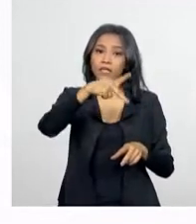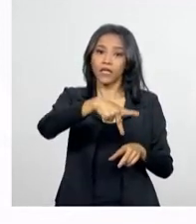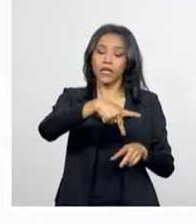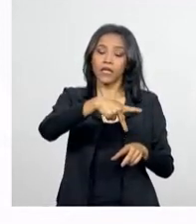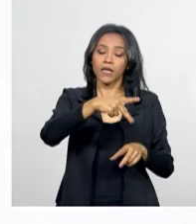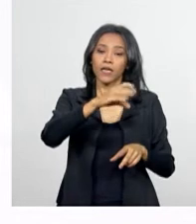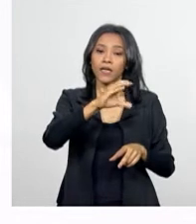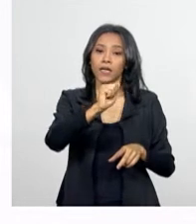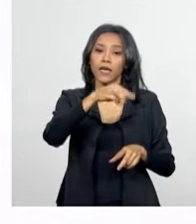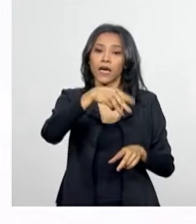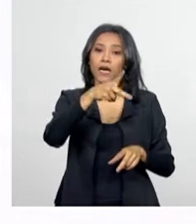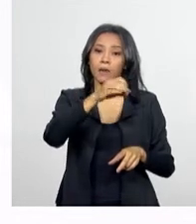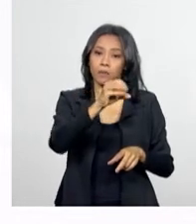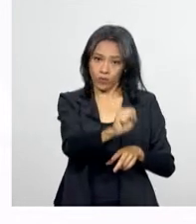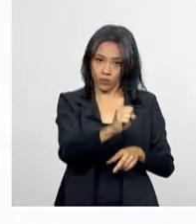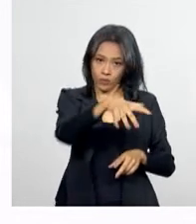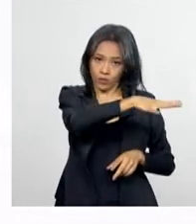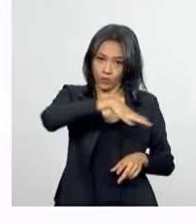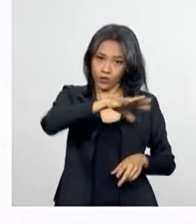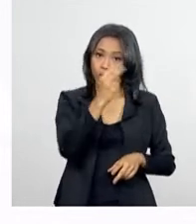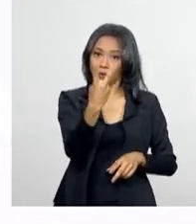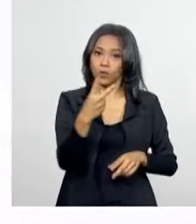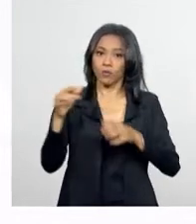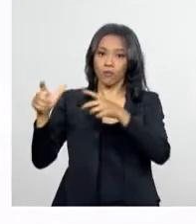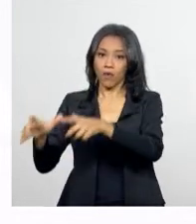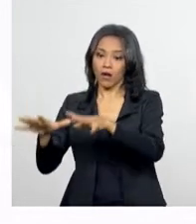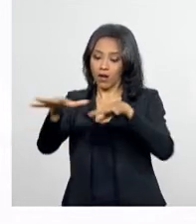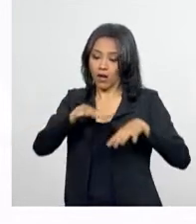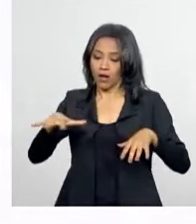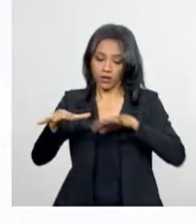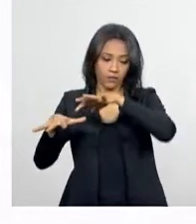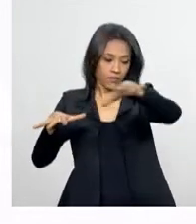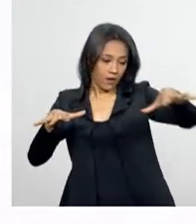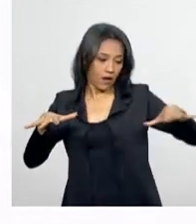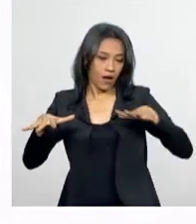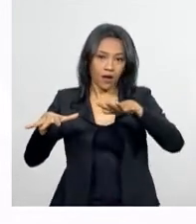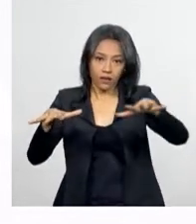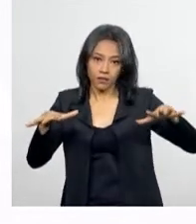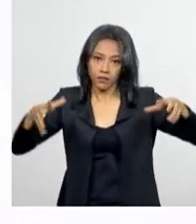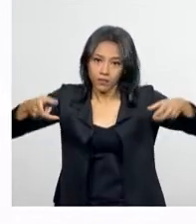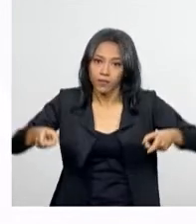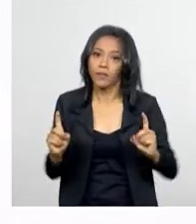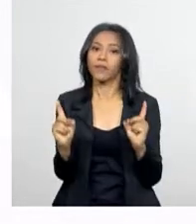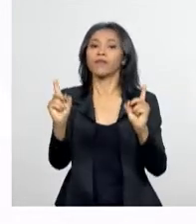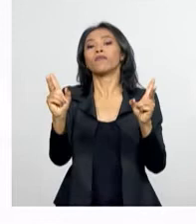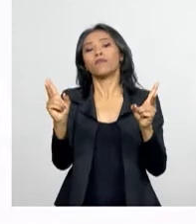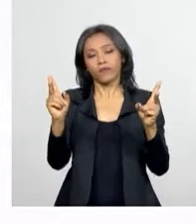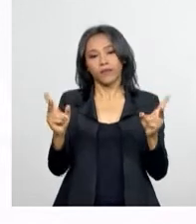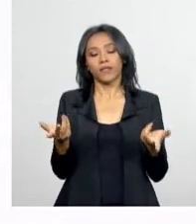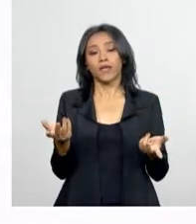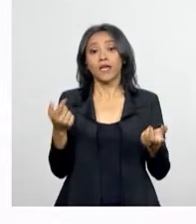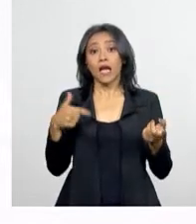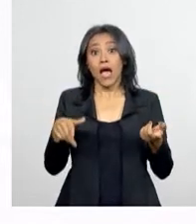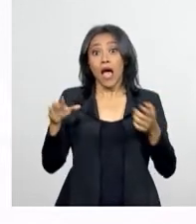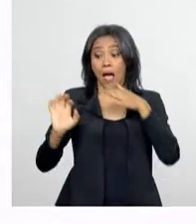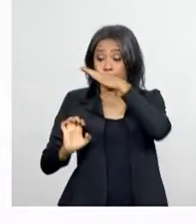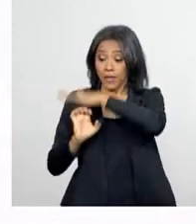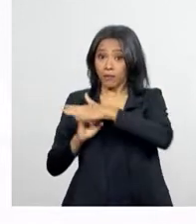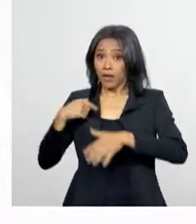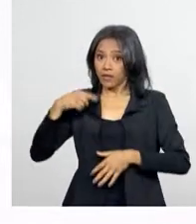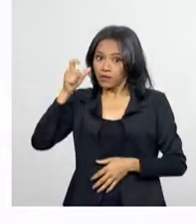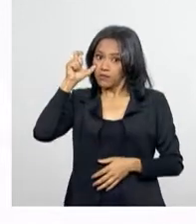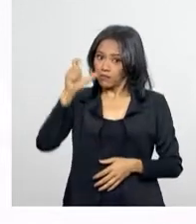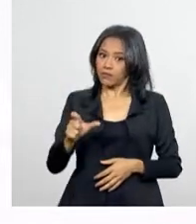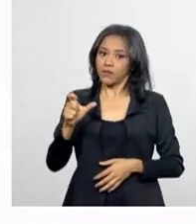em relação a este bloco específico a petrobras ela manifestou interesse de explorar esse bloco com